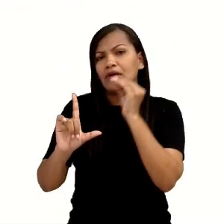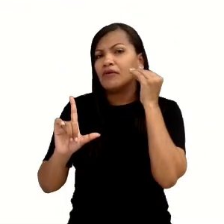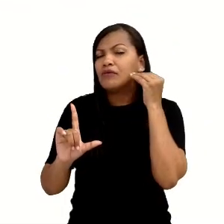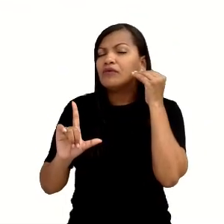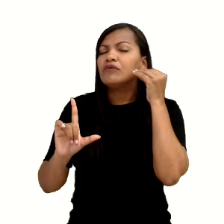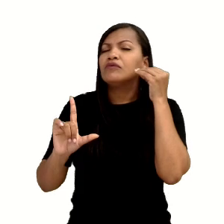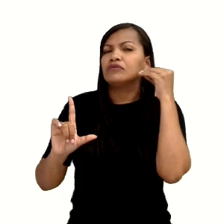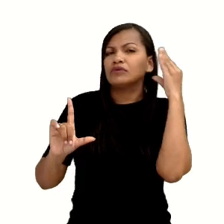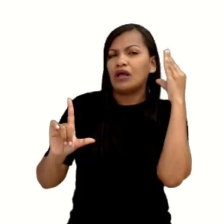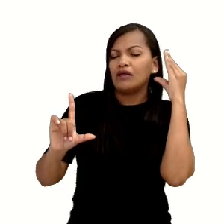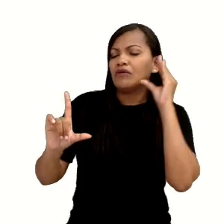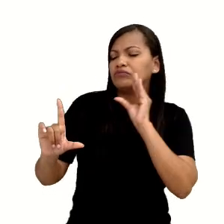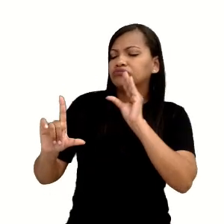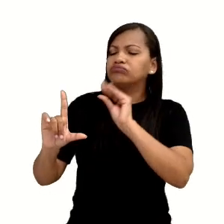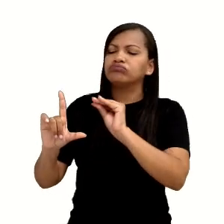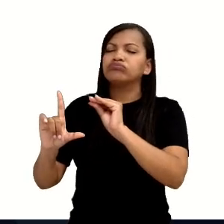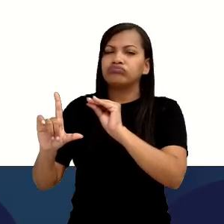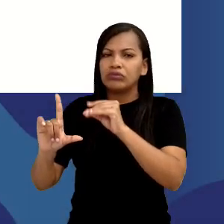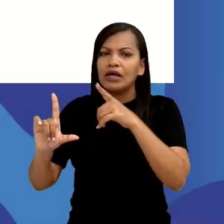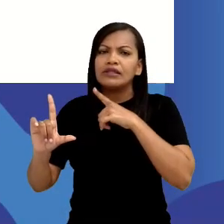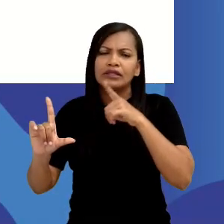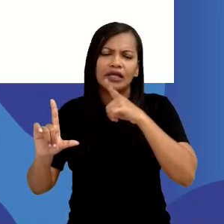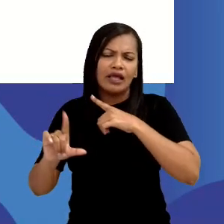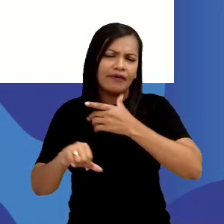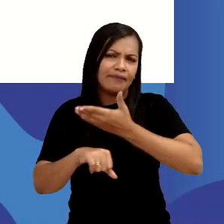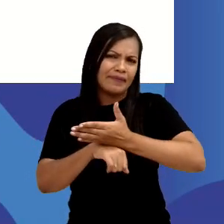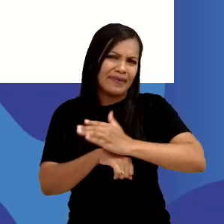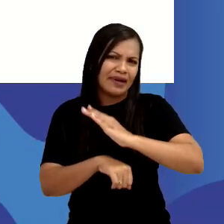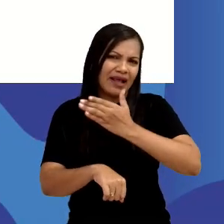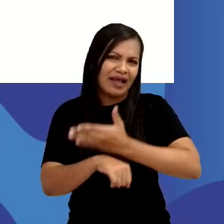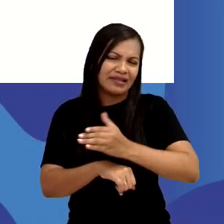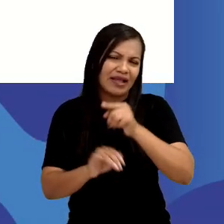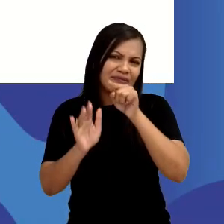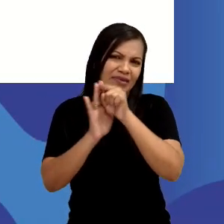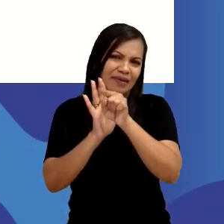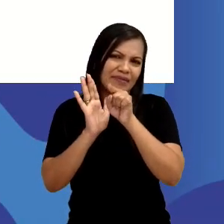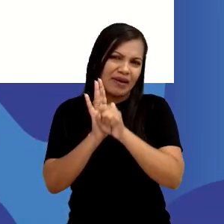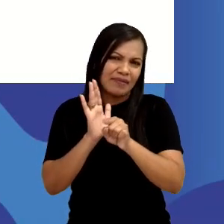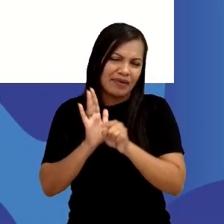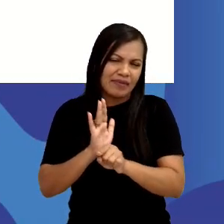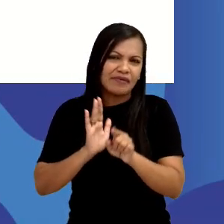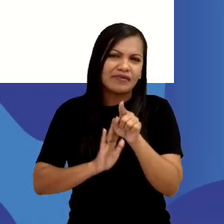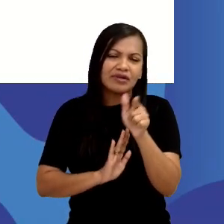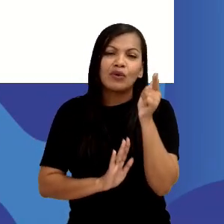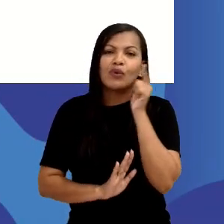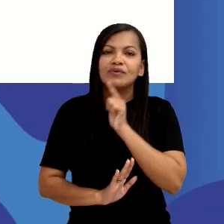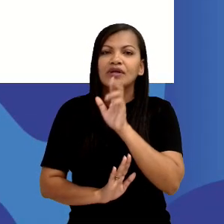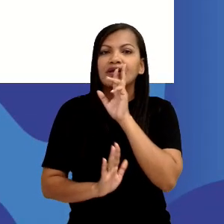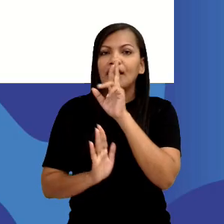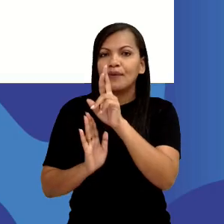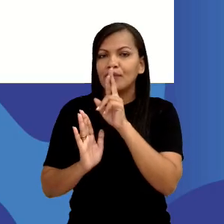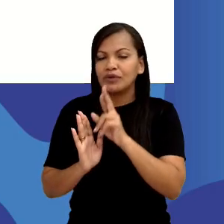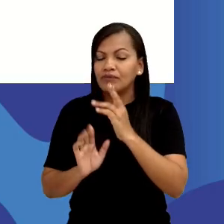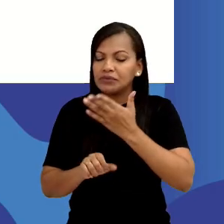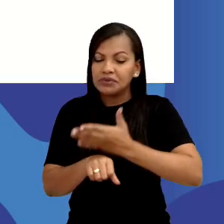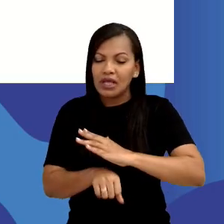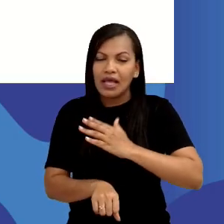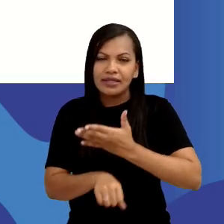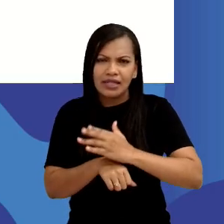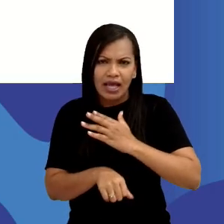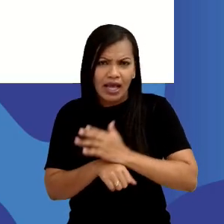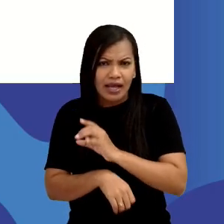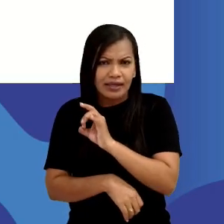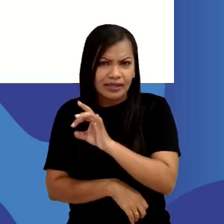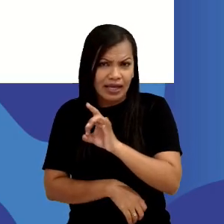QR Code, onde tem uma série de exercícios relacionados à medida da área de figuras planas para você treinar bem cada